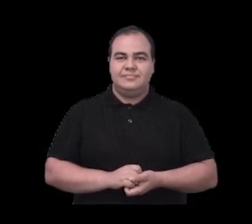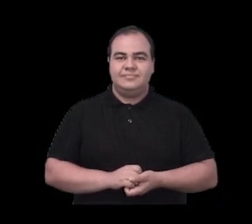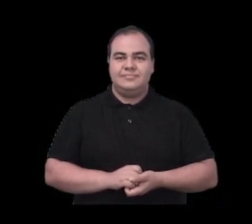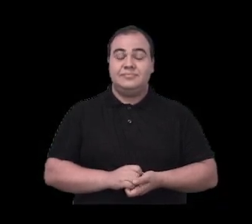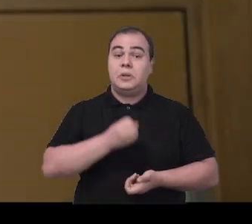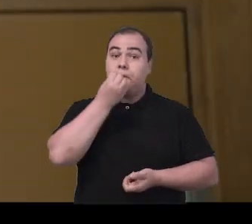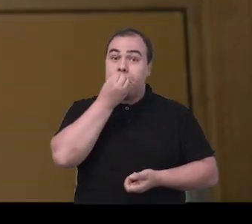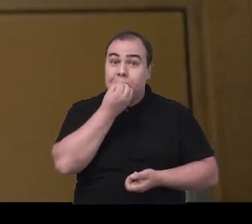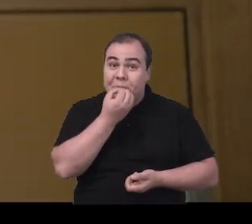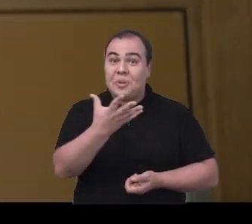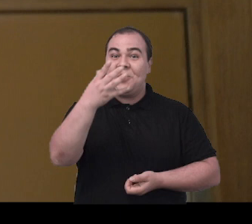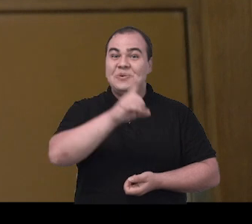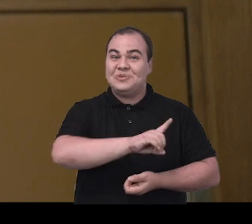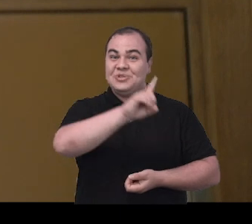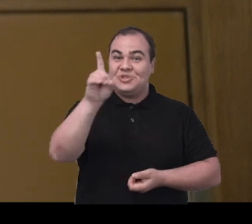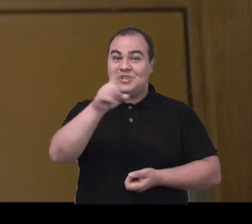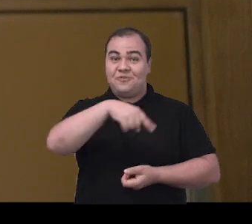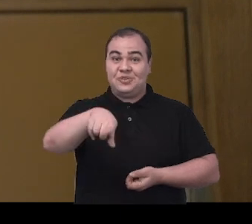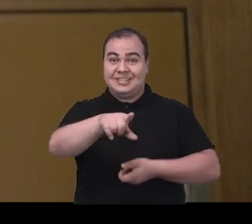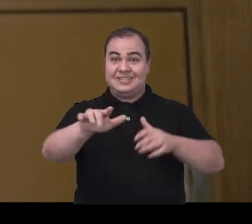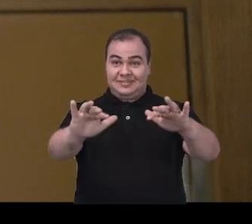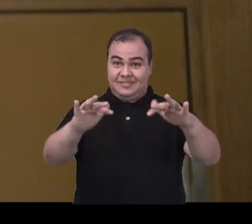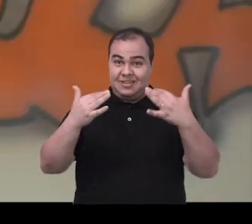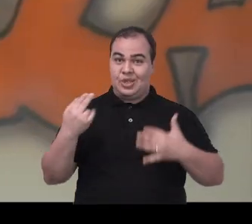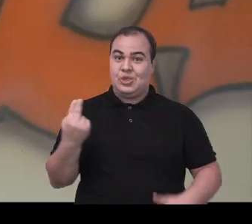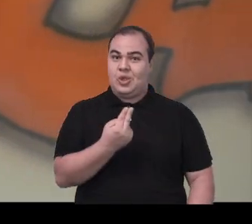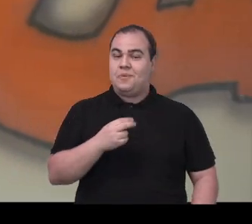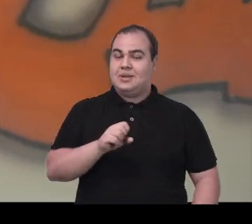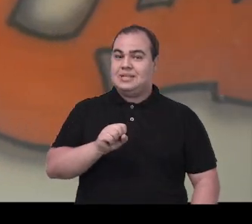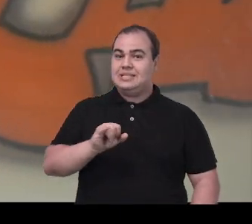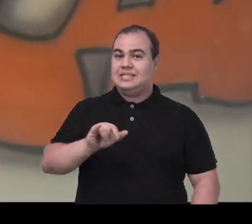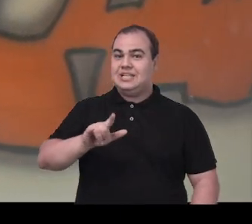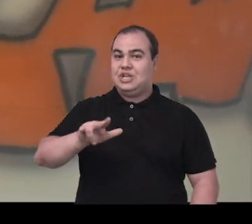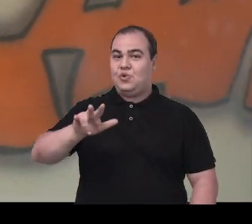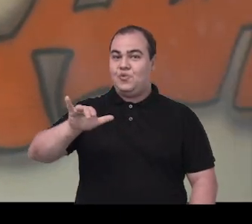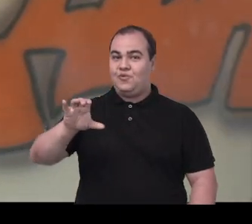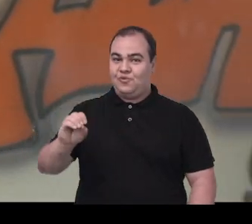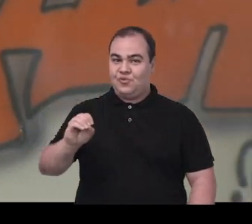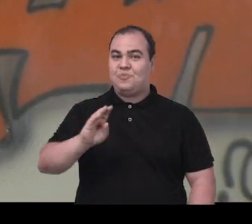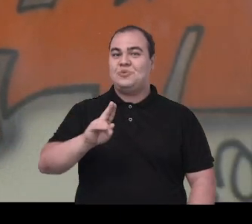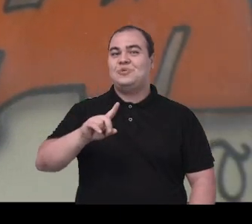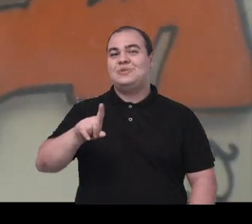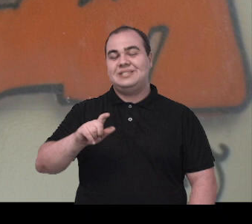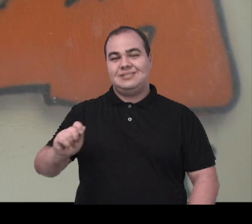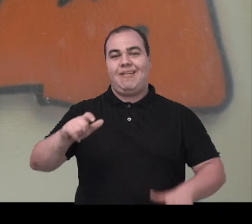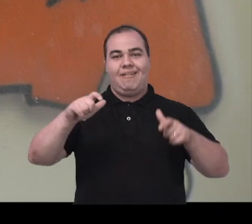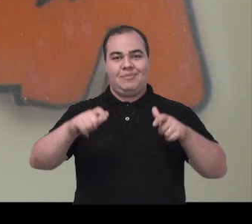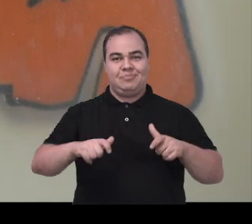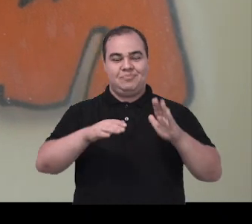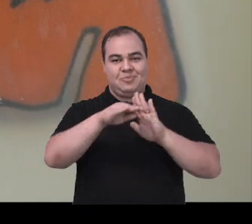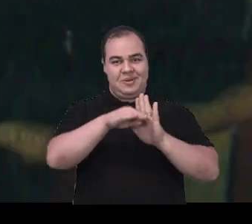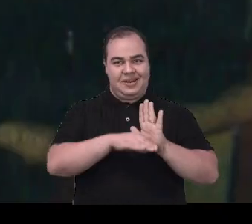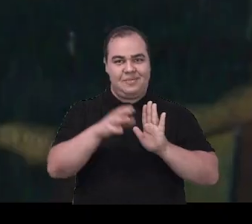escrito: gravando. Bom dia, senhores ouvintes. Quem vos fala é Silvio Burza, do programa de rádio Maluco Beleza.